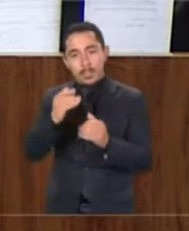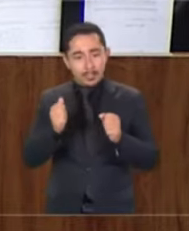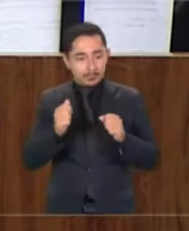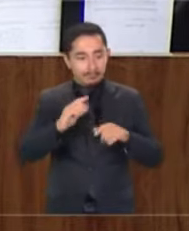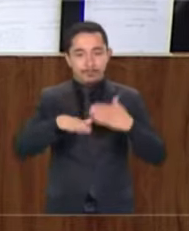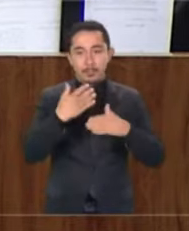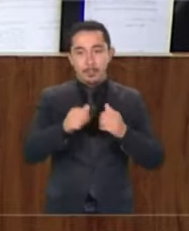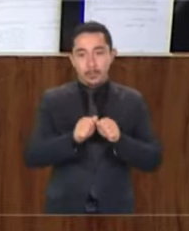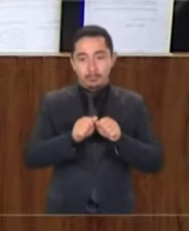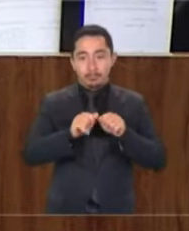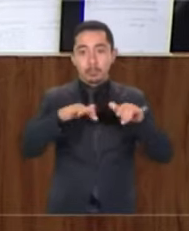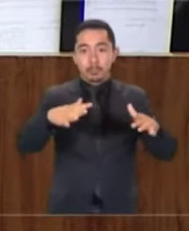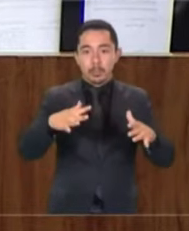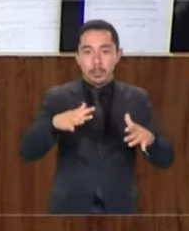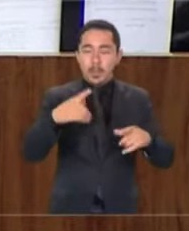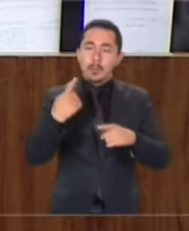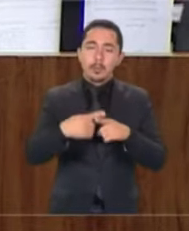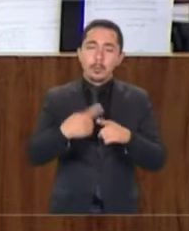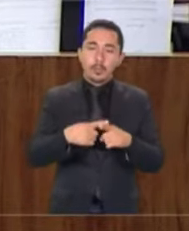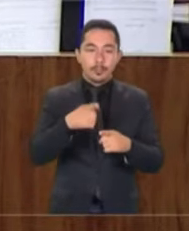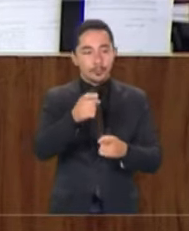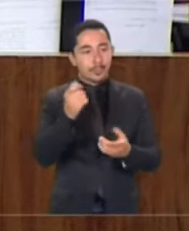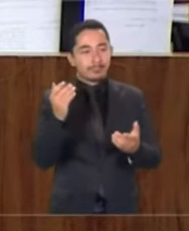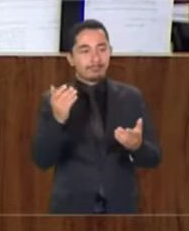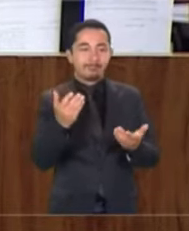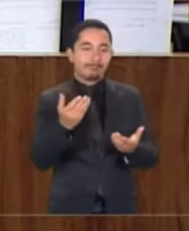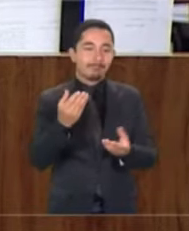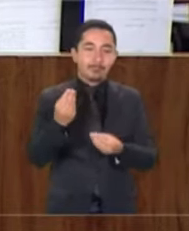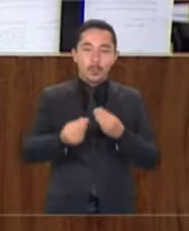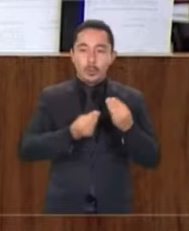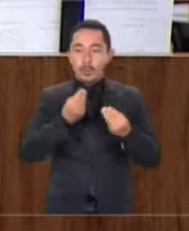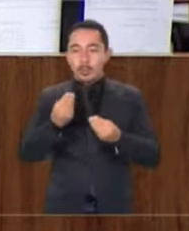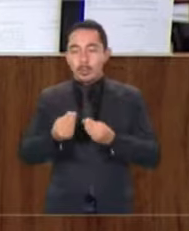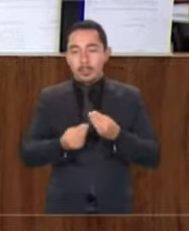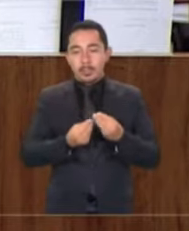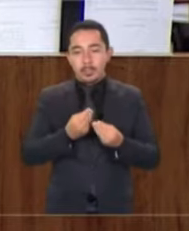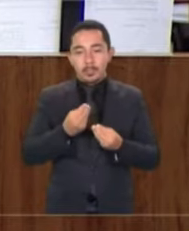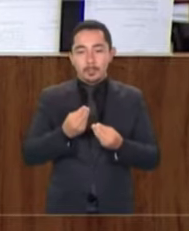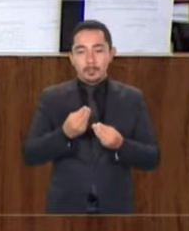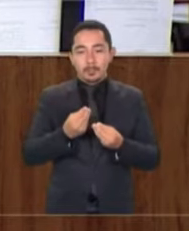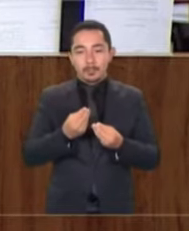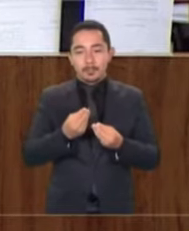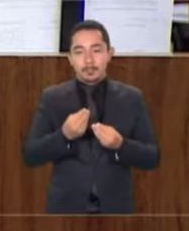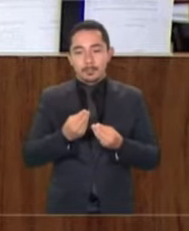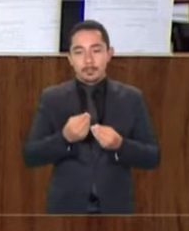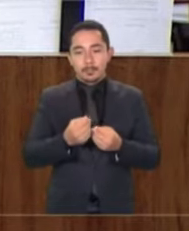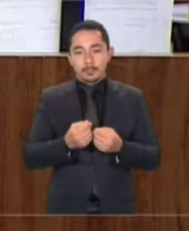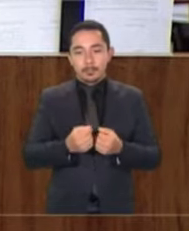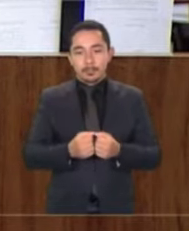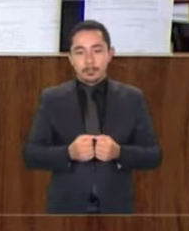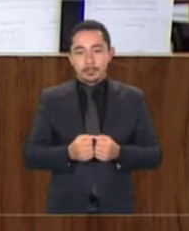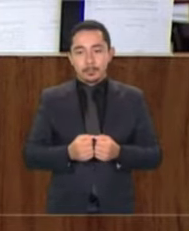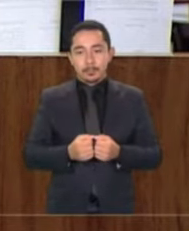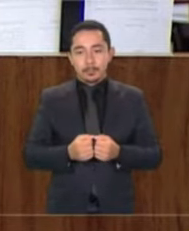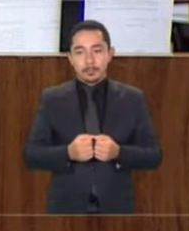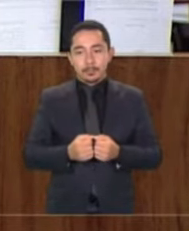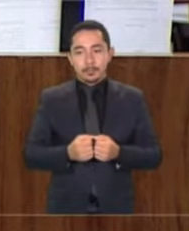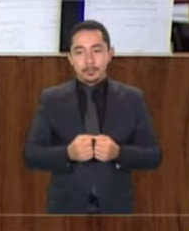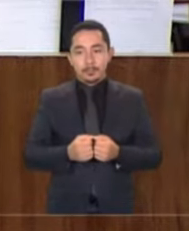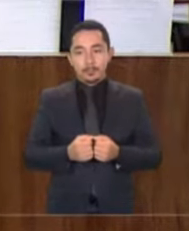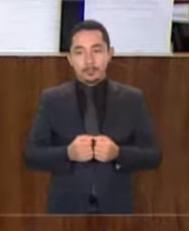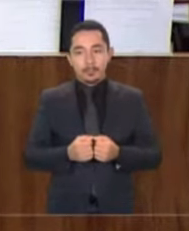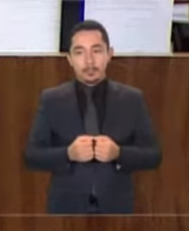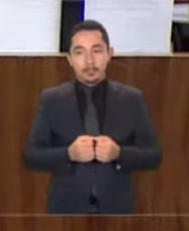acaba pagando as big techs para elas desvirtuarem a procura,